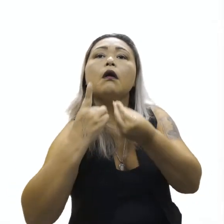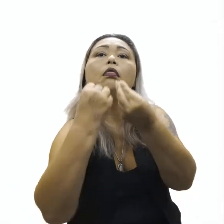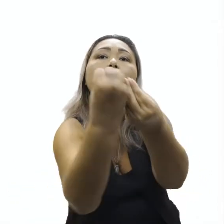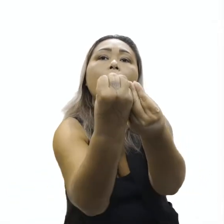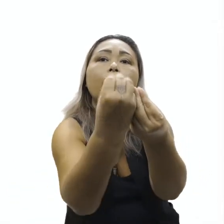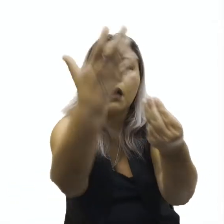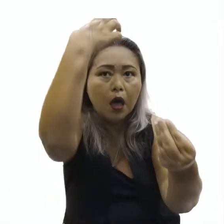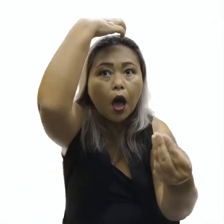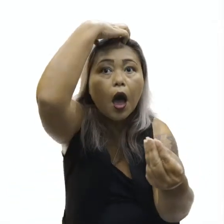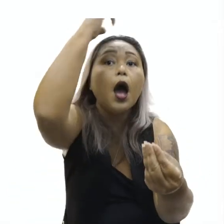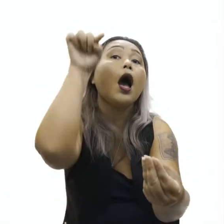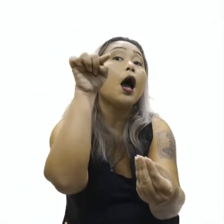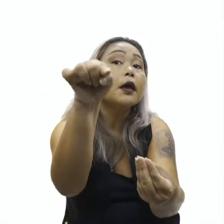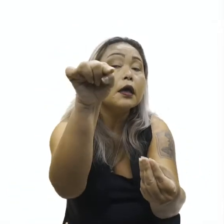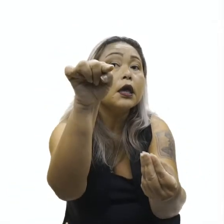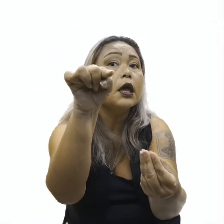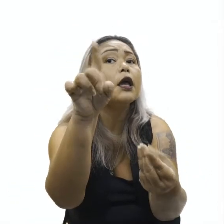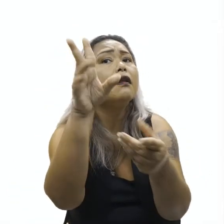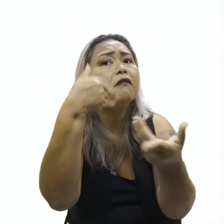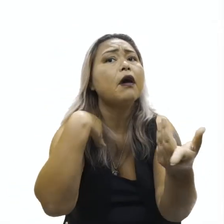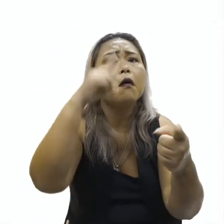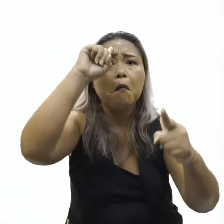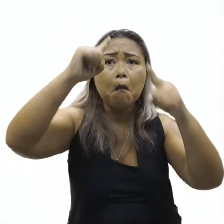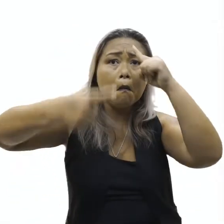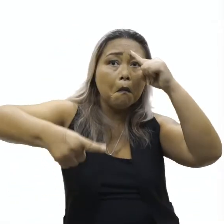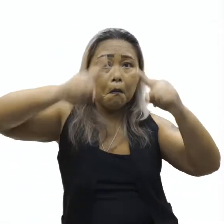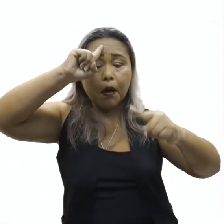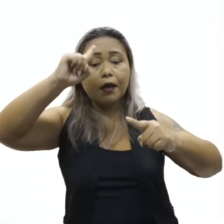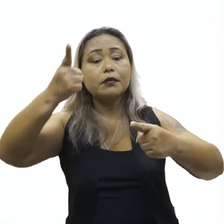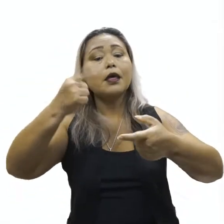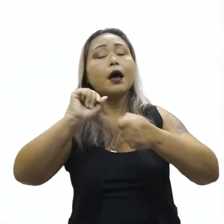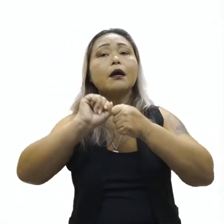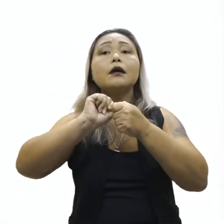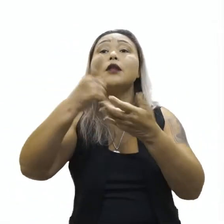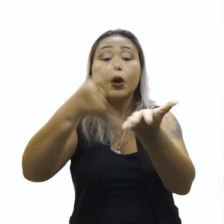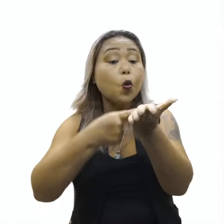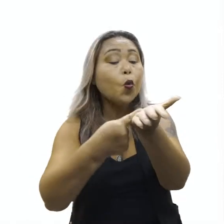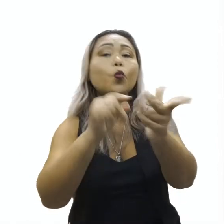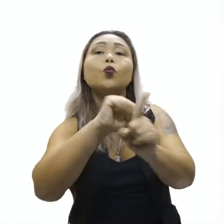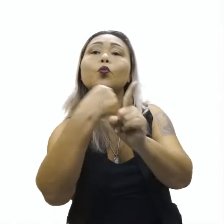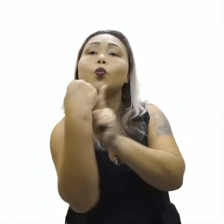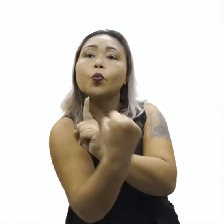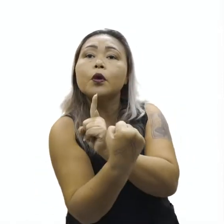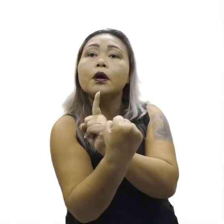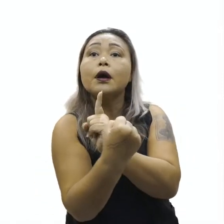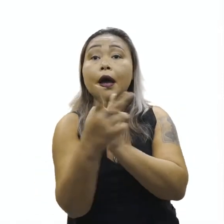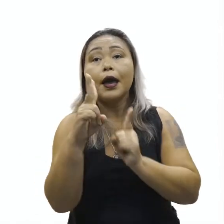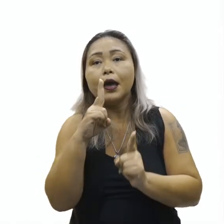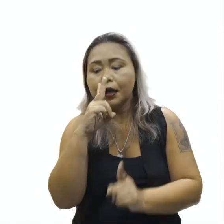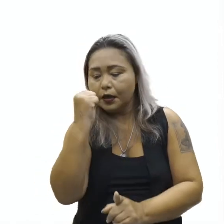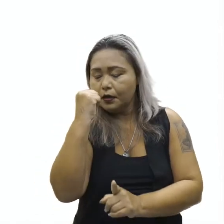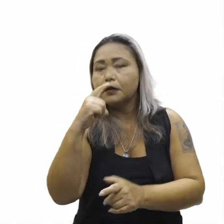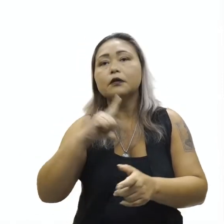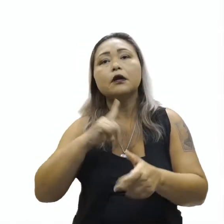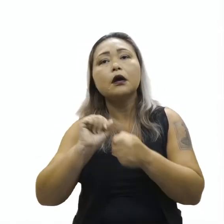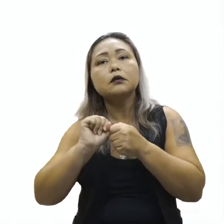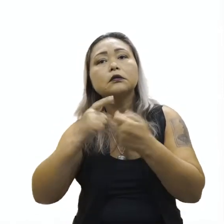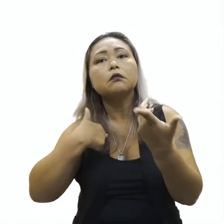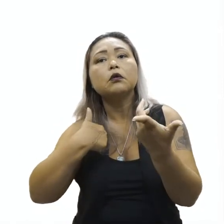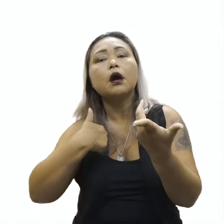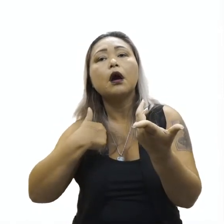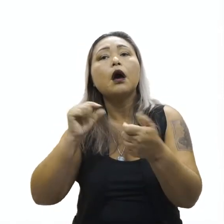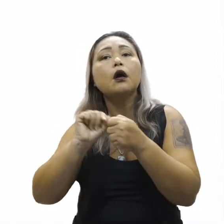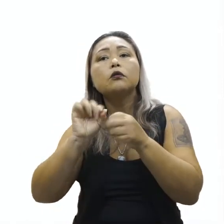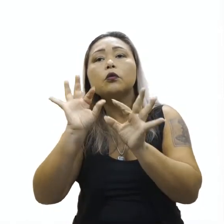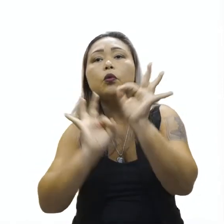ele governar para mim, né? Em nome desse contrato social, esse poder deve ser exercido não para a realização da